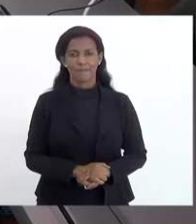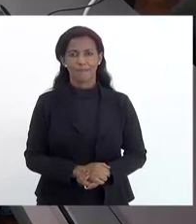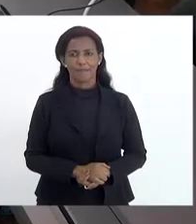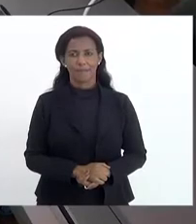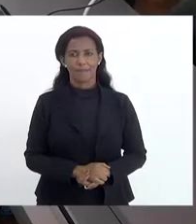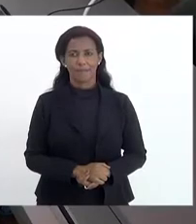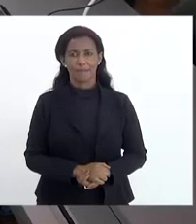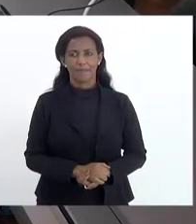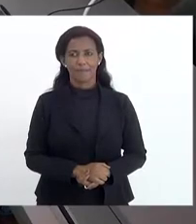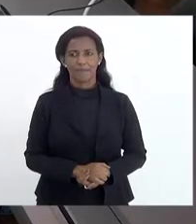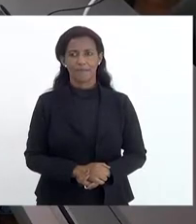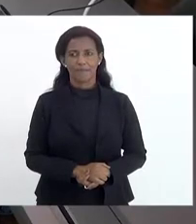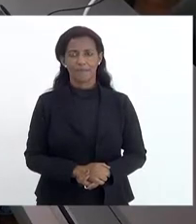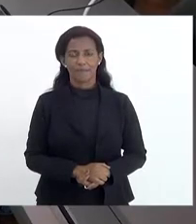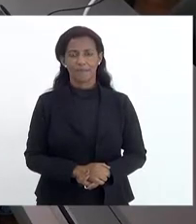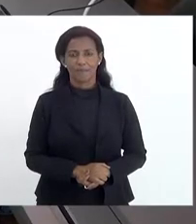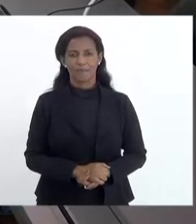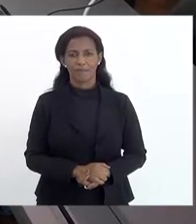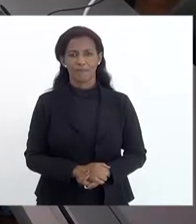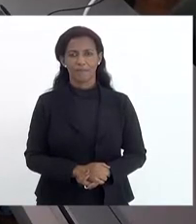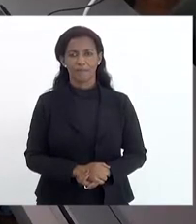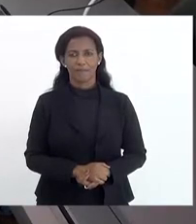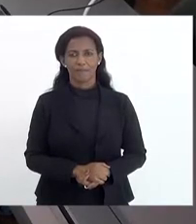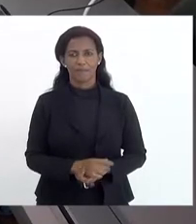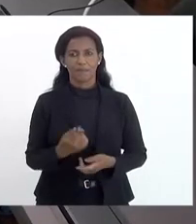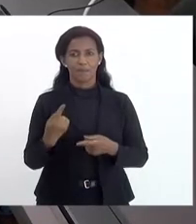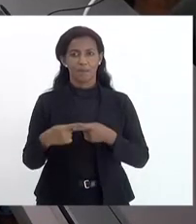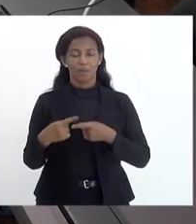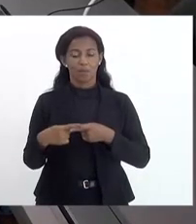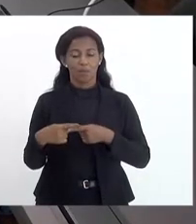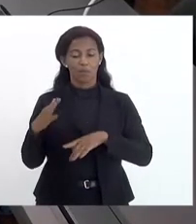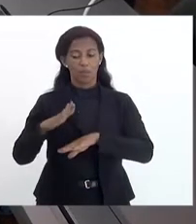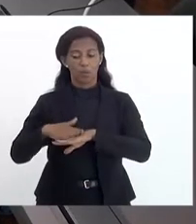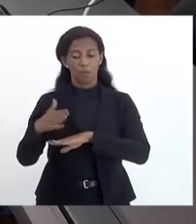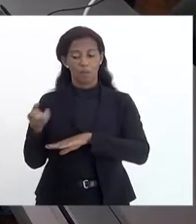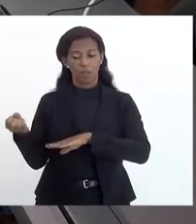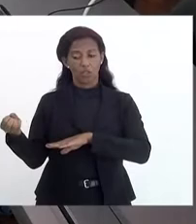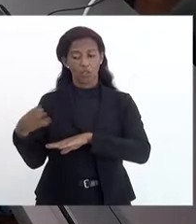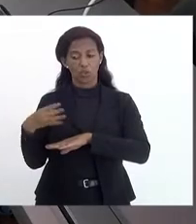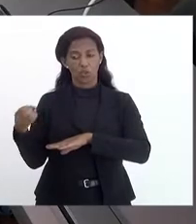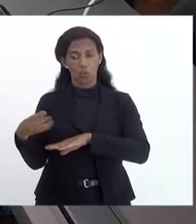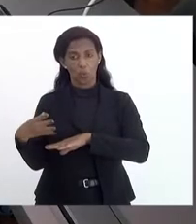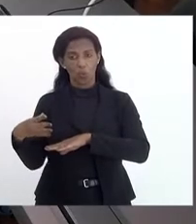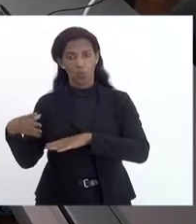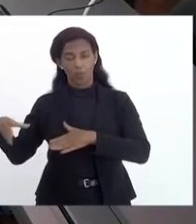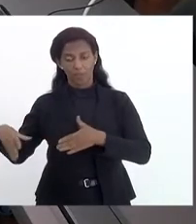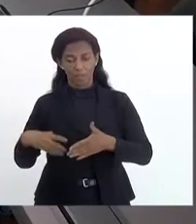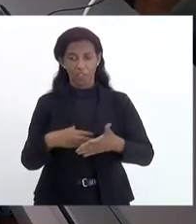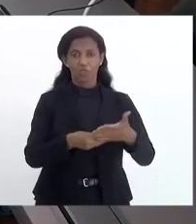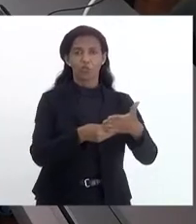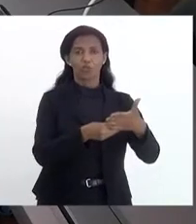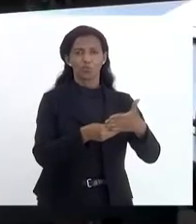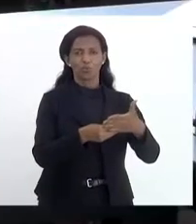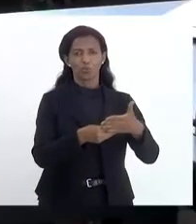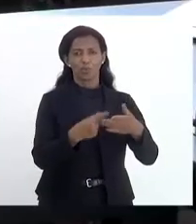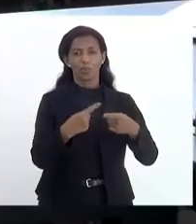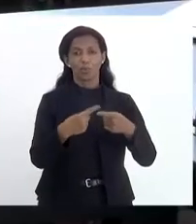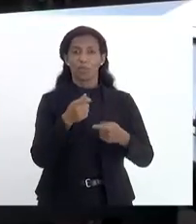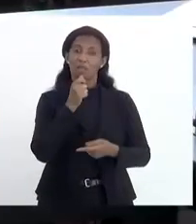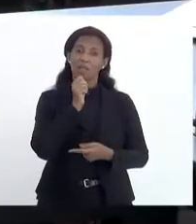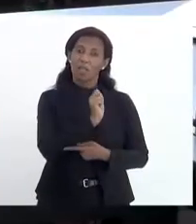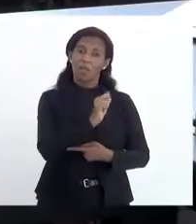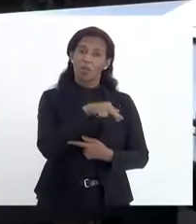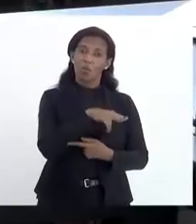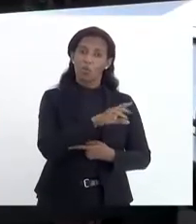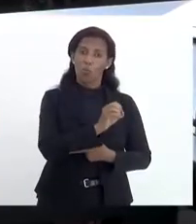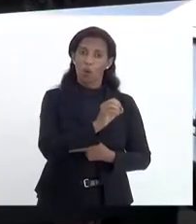Não teve jeito. Porque o mais novo é que permite a junção. O mais velho não, porque tem nem o Anderson, nem